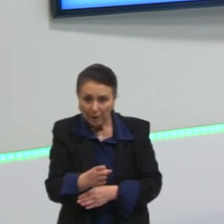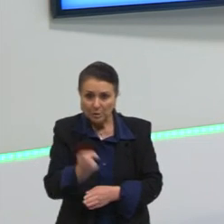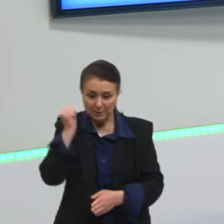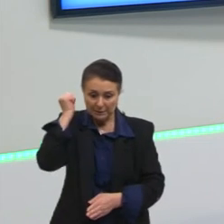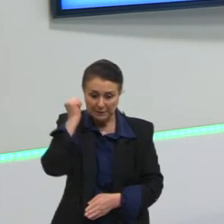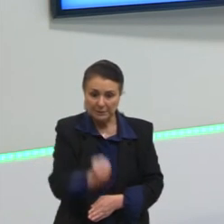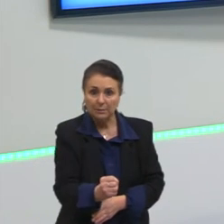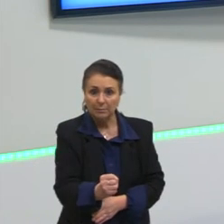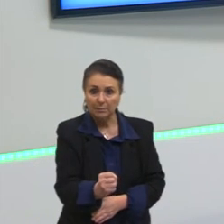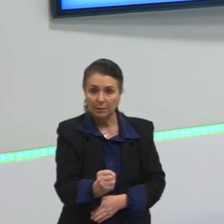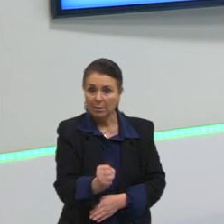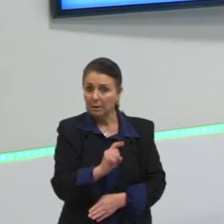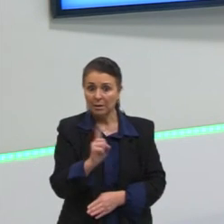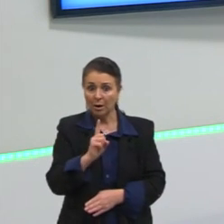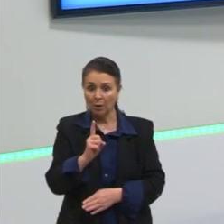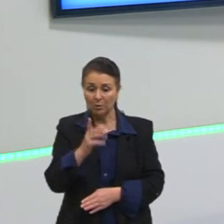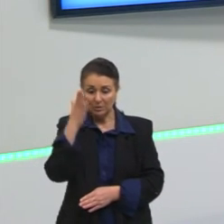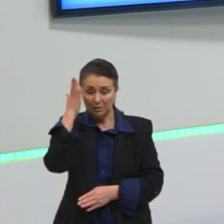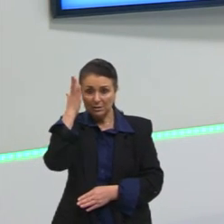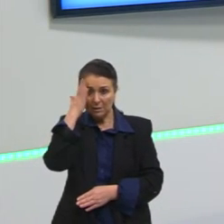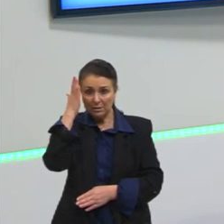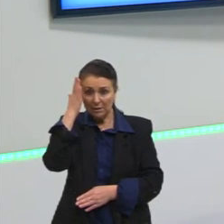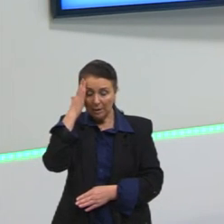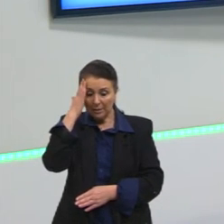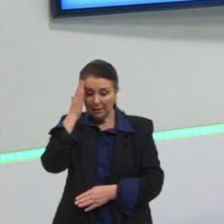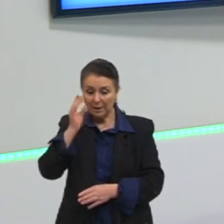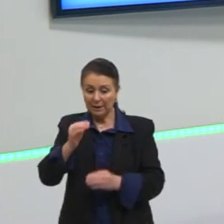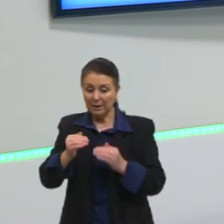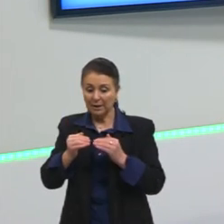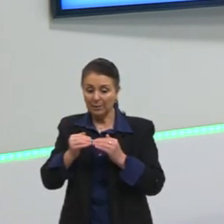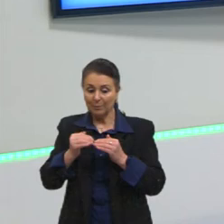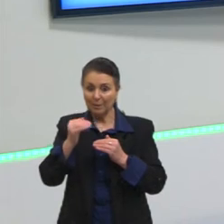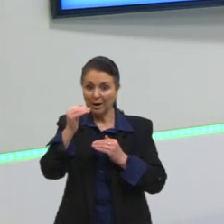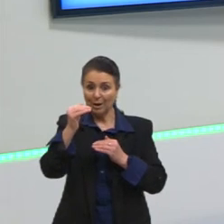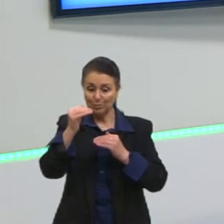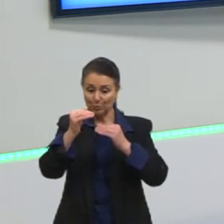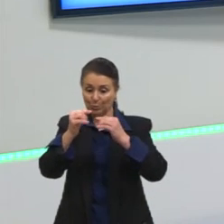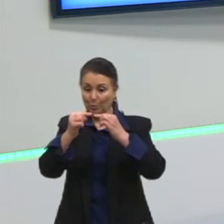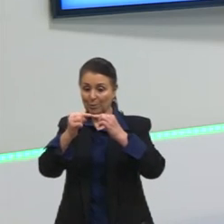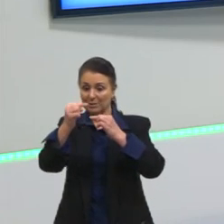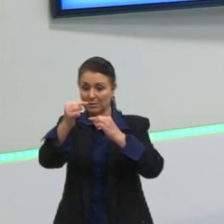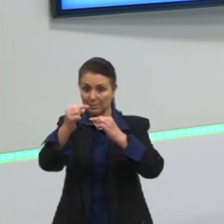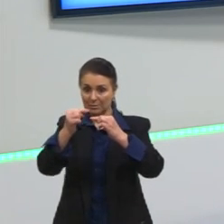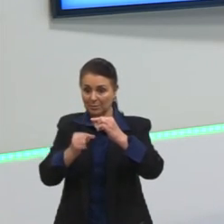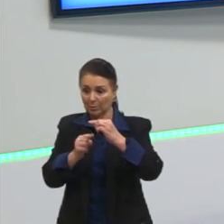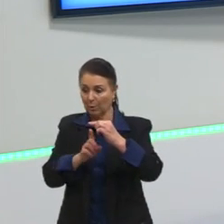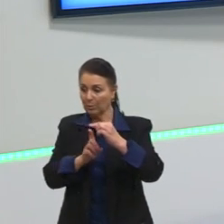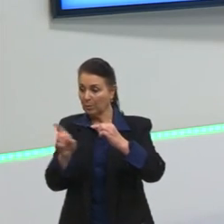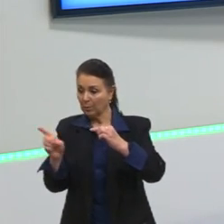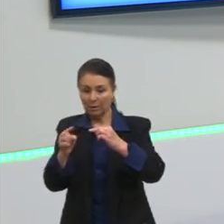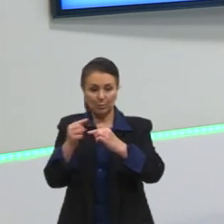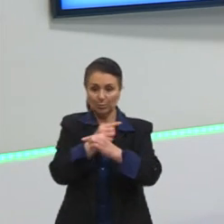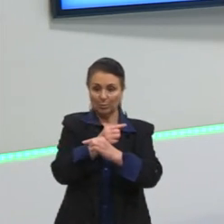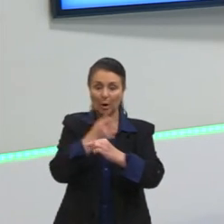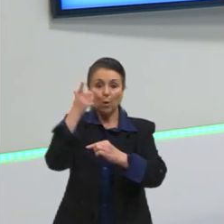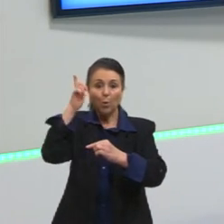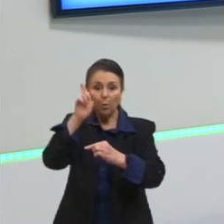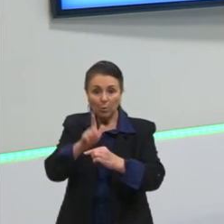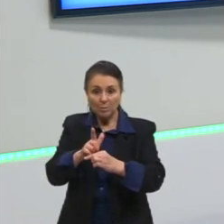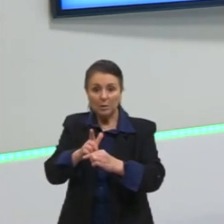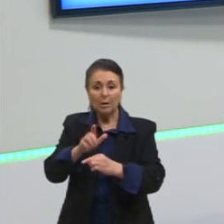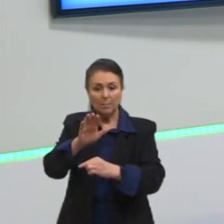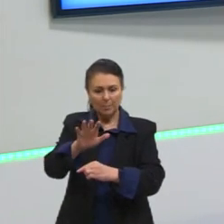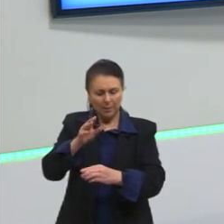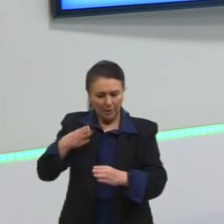em cima. Ele já sabe que ele tem que olhar um pouquinho acima, um pouquinho abaixo ou um pouco para os lados para conseguir acertar esse